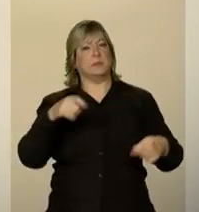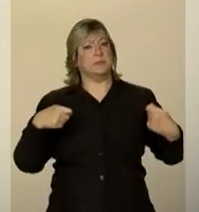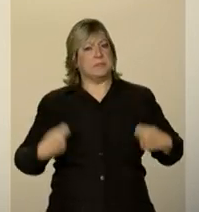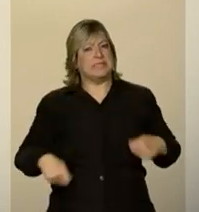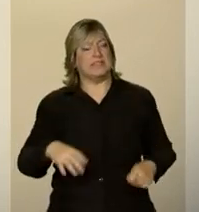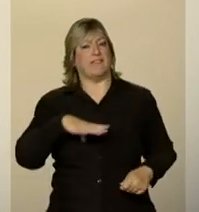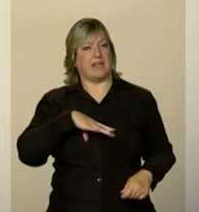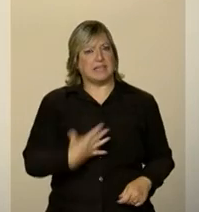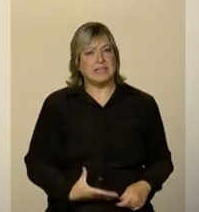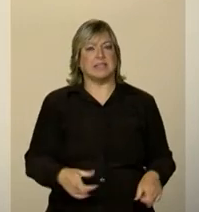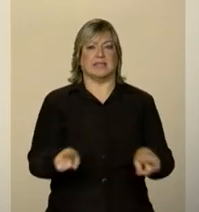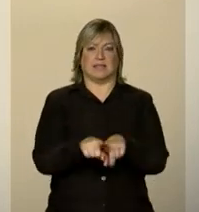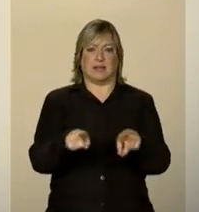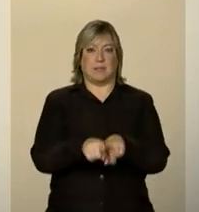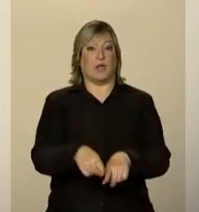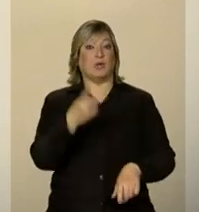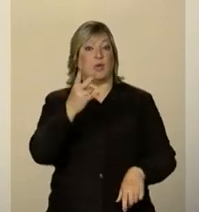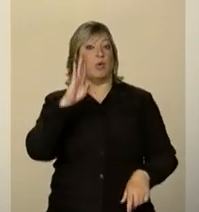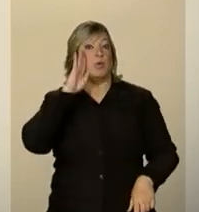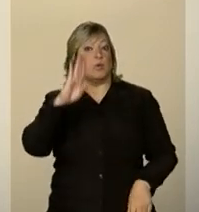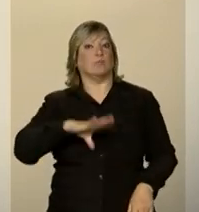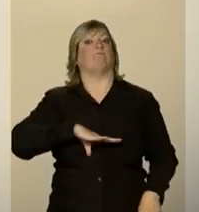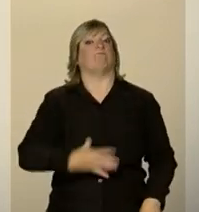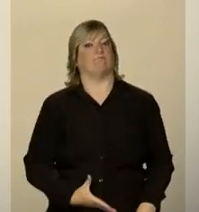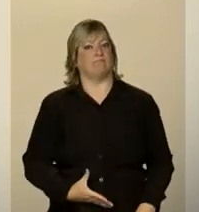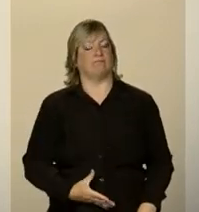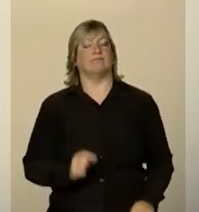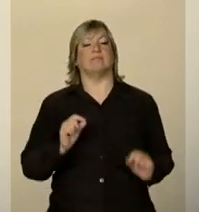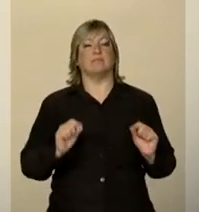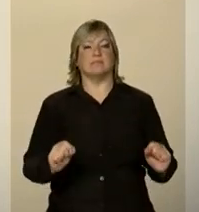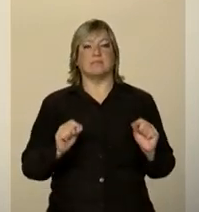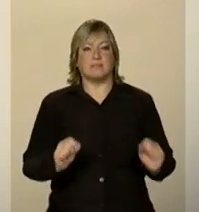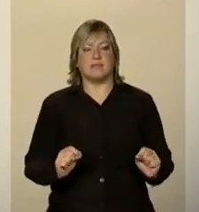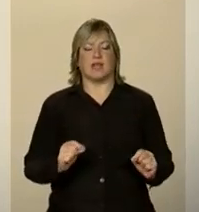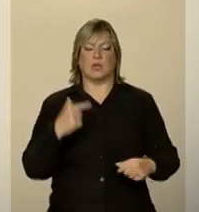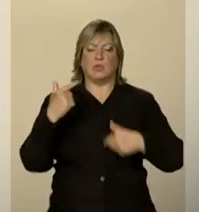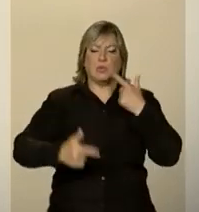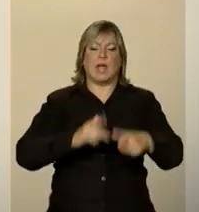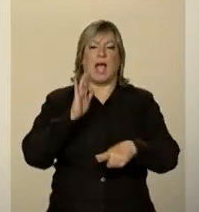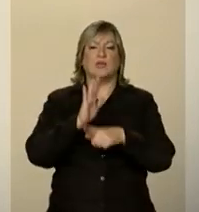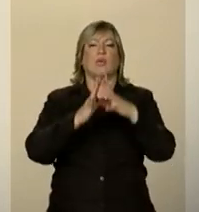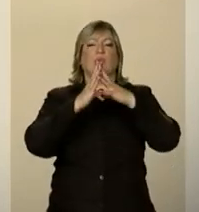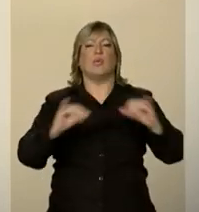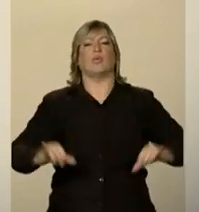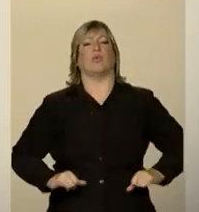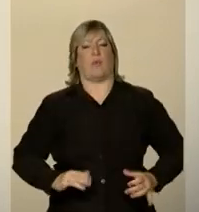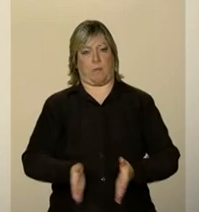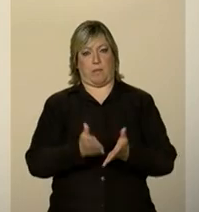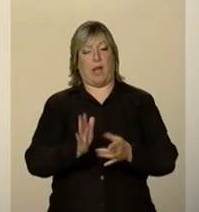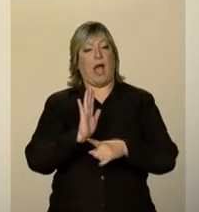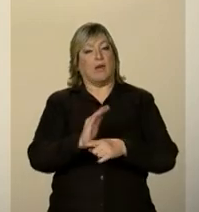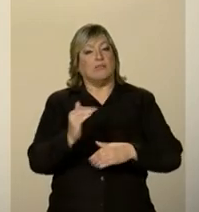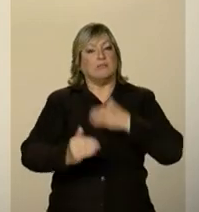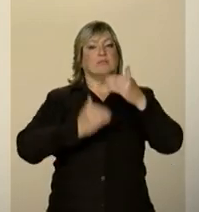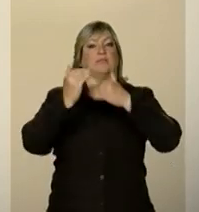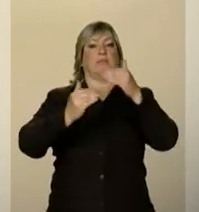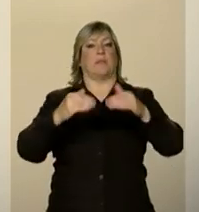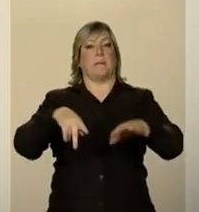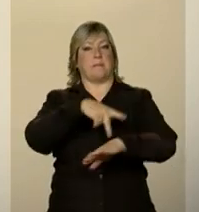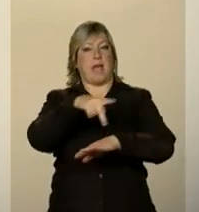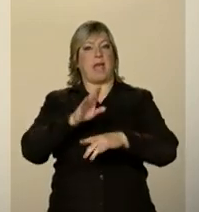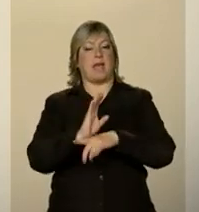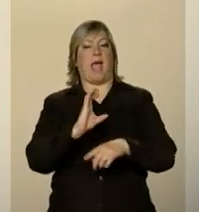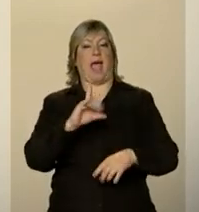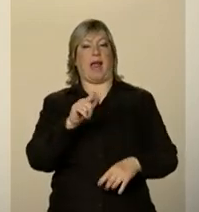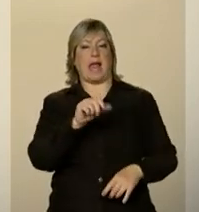enfrentar simultaneamente dois grandes desafios o desafio de combater a miséria e elevar o nosso país a condição de